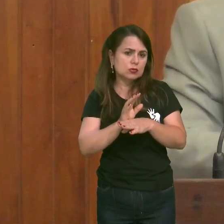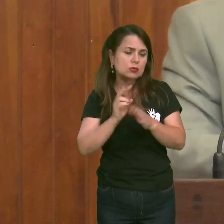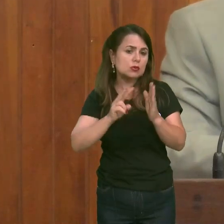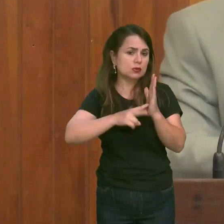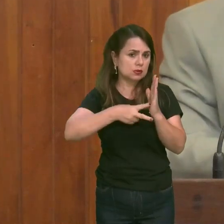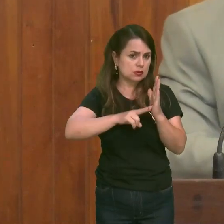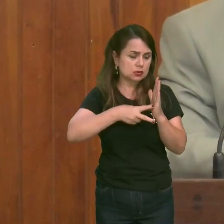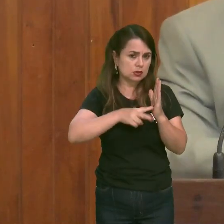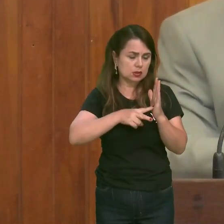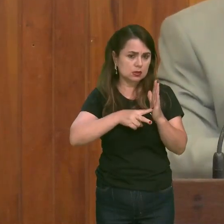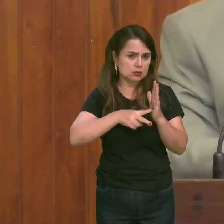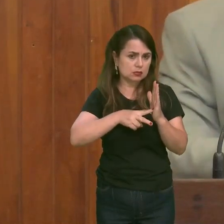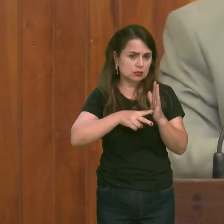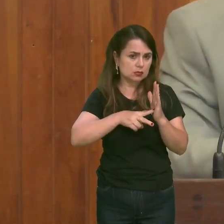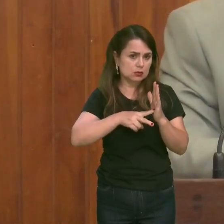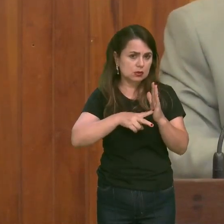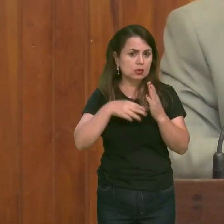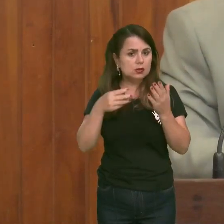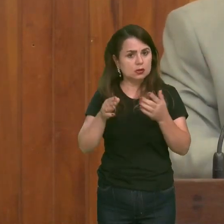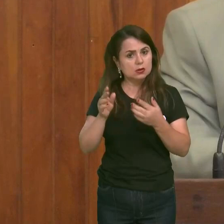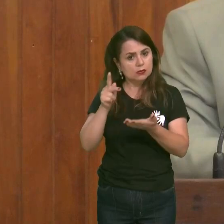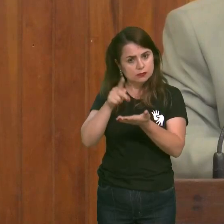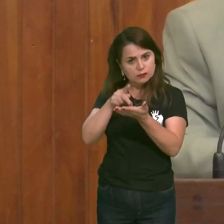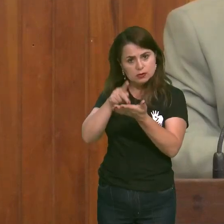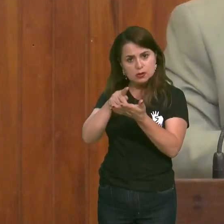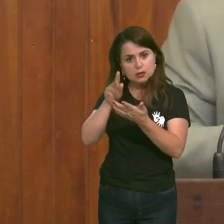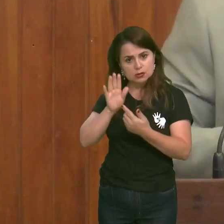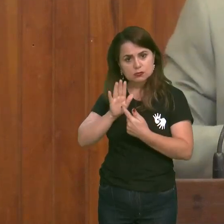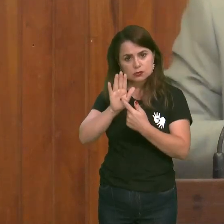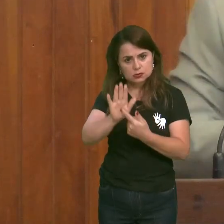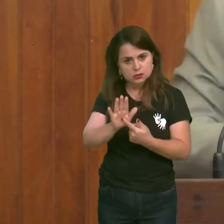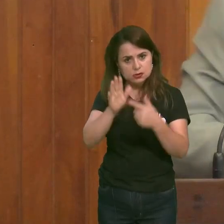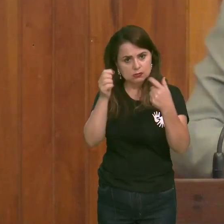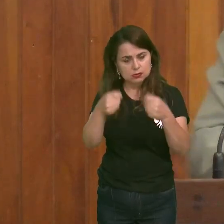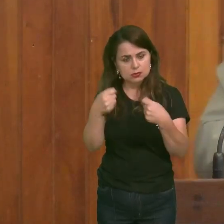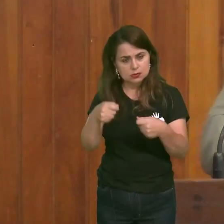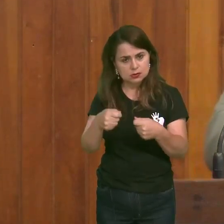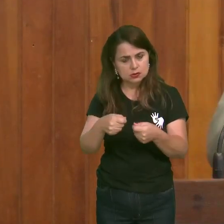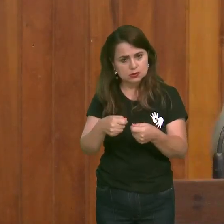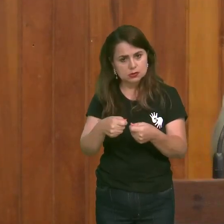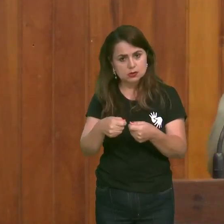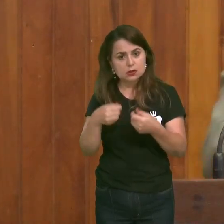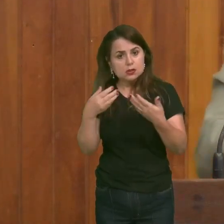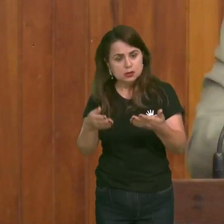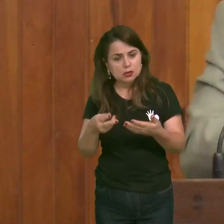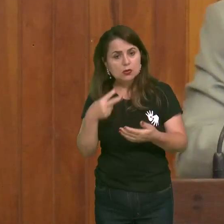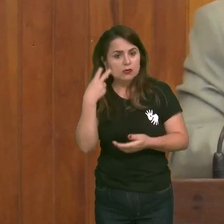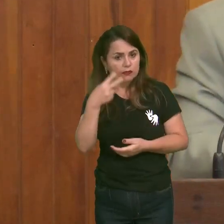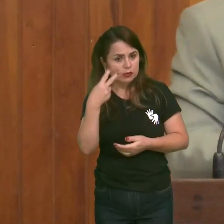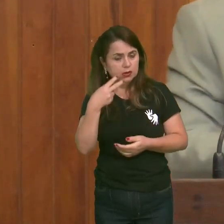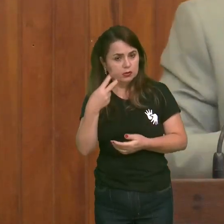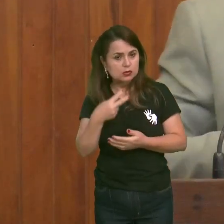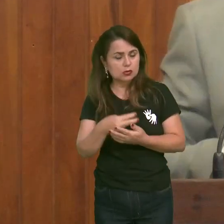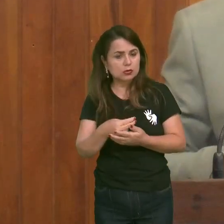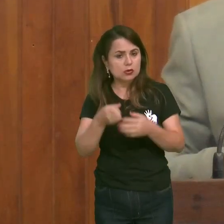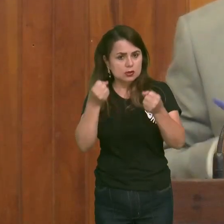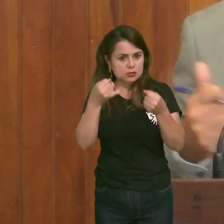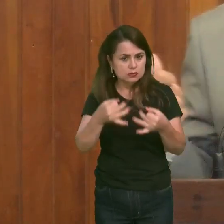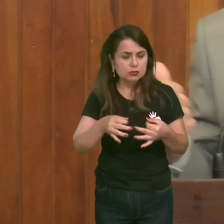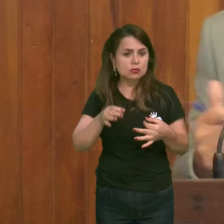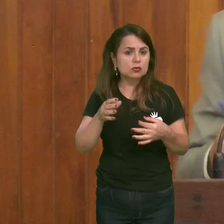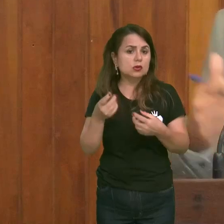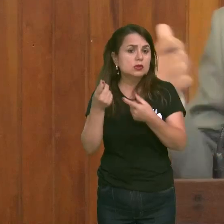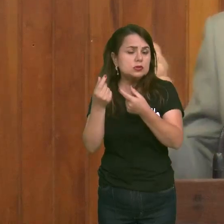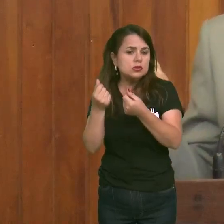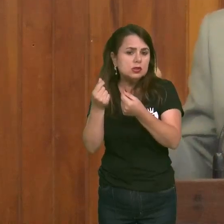Então as coisas as verdades tem que ser ditas Vereador Custódio falou e falou muito bem a questão do que é receita líquido